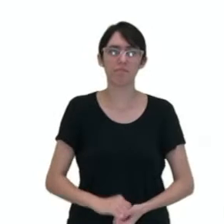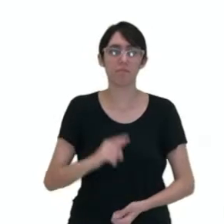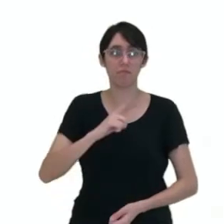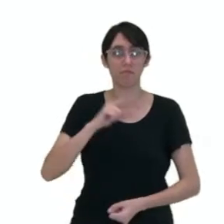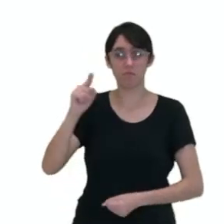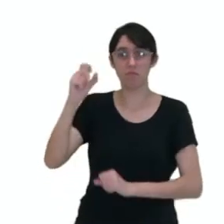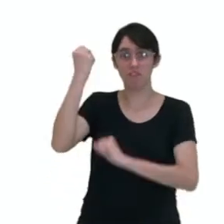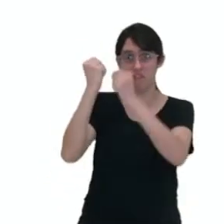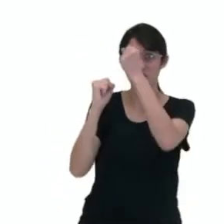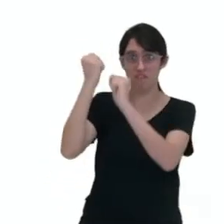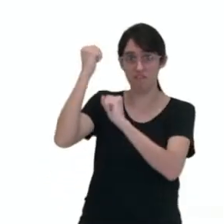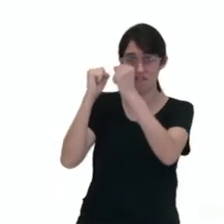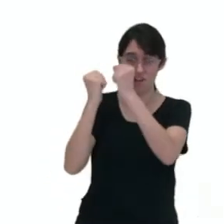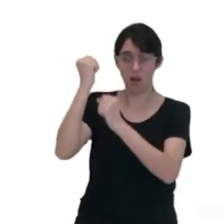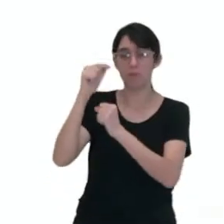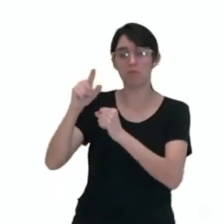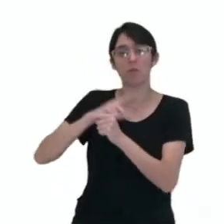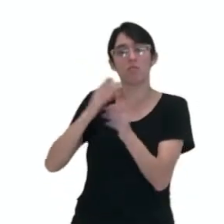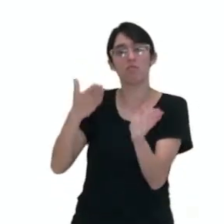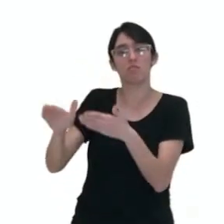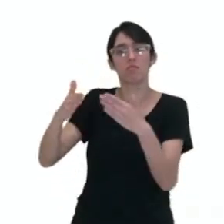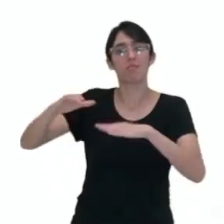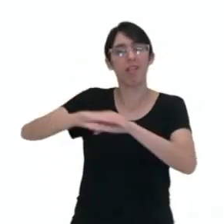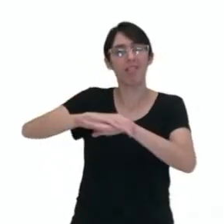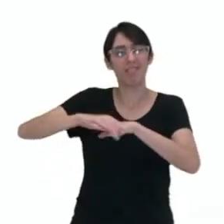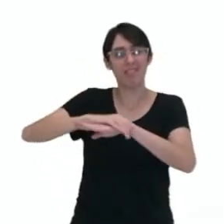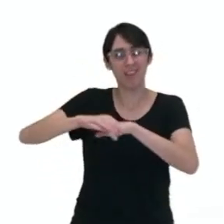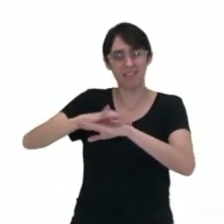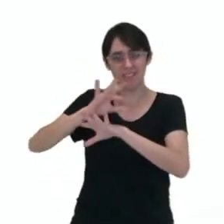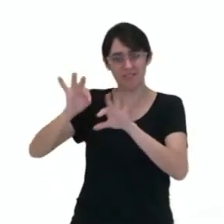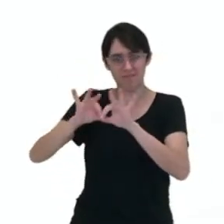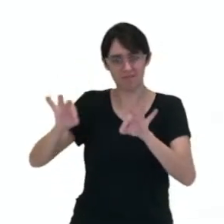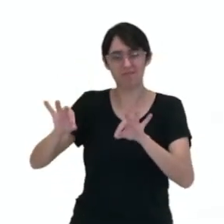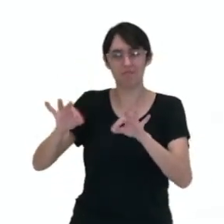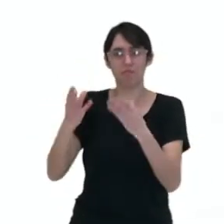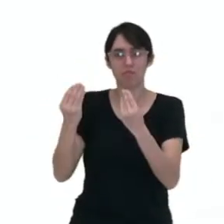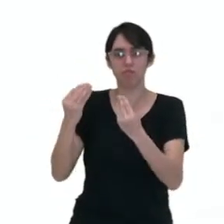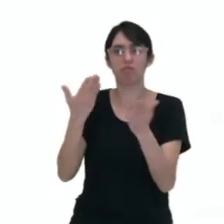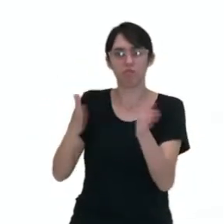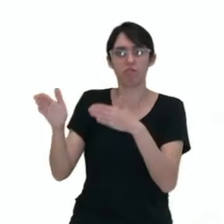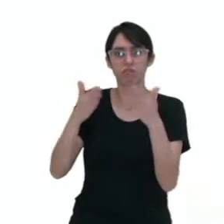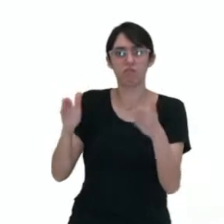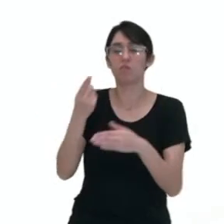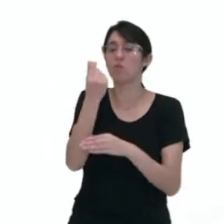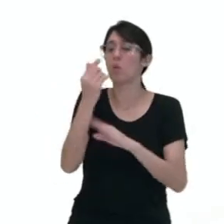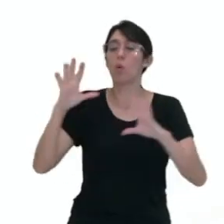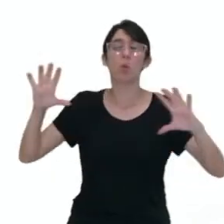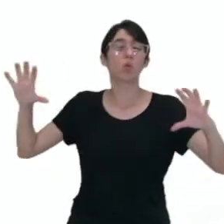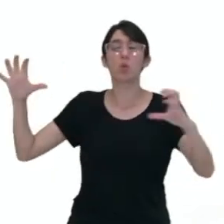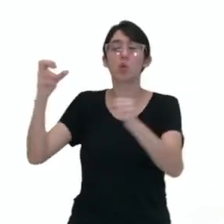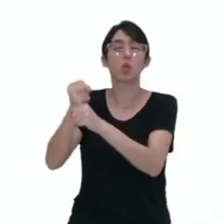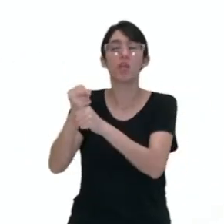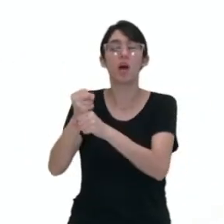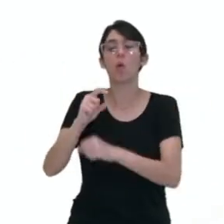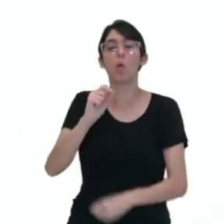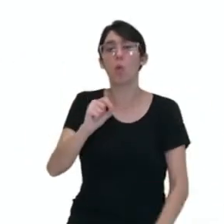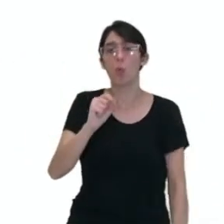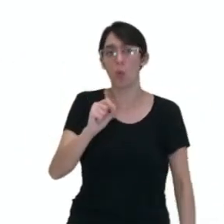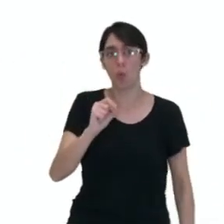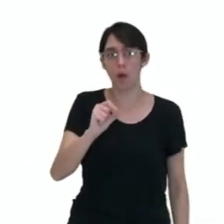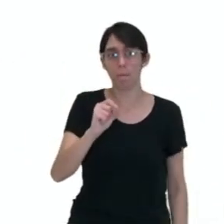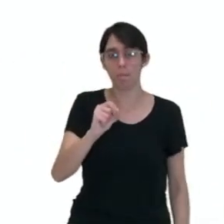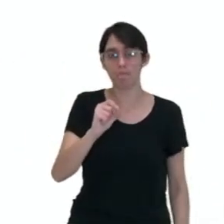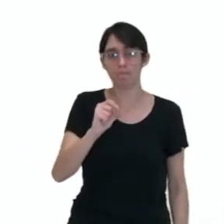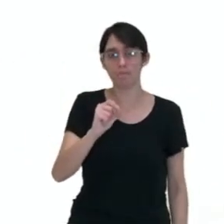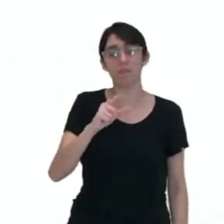fábrica produz tênis em grande quantidade. O custo total de fabricação dos tênis é composto por